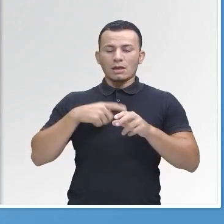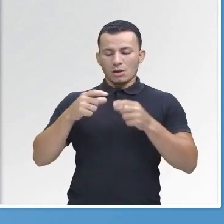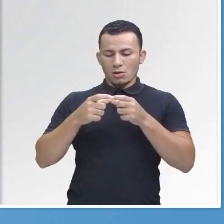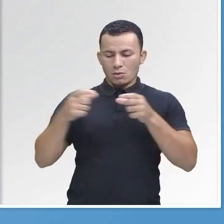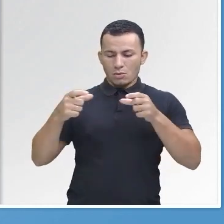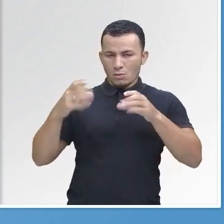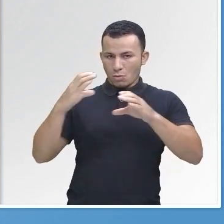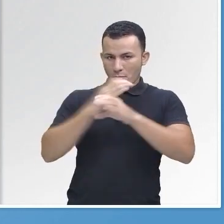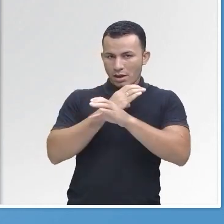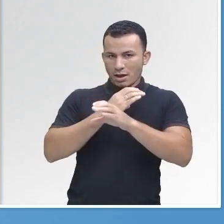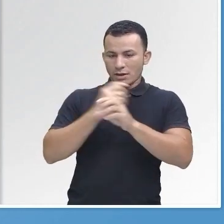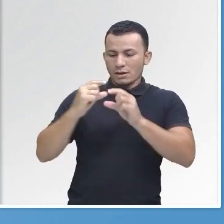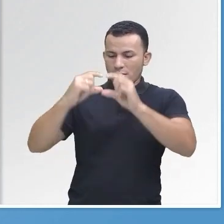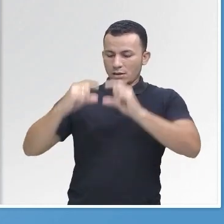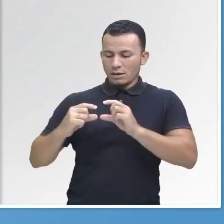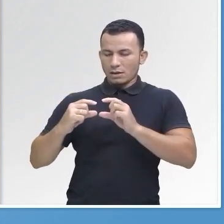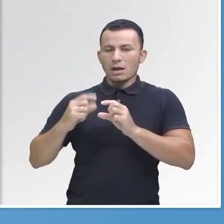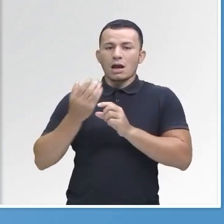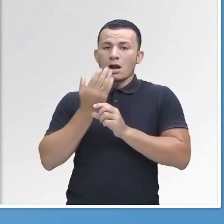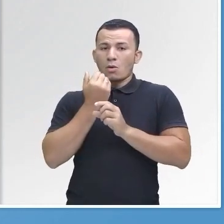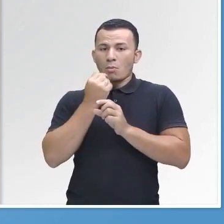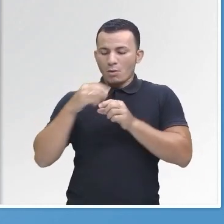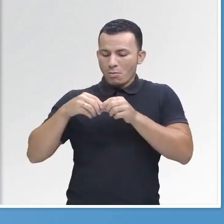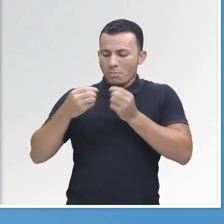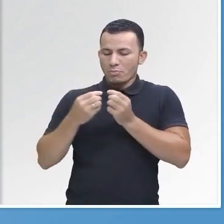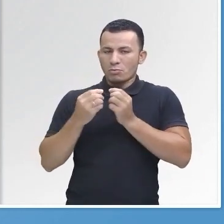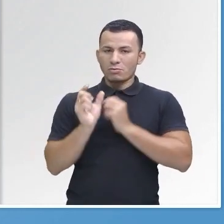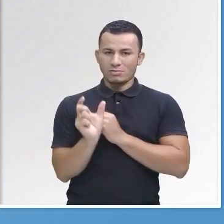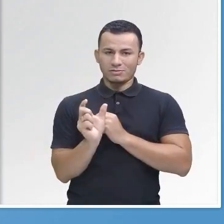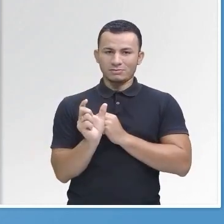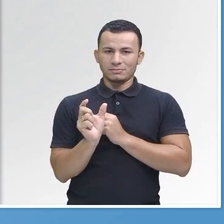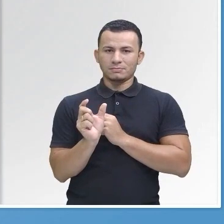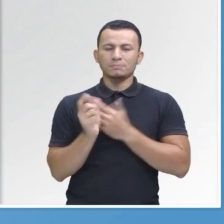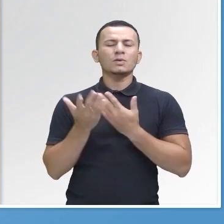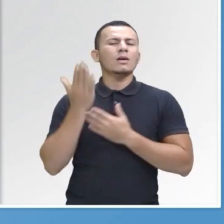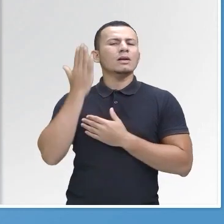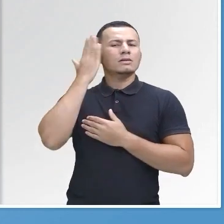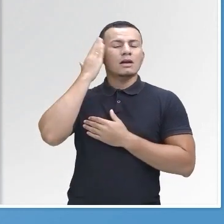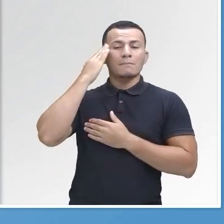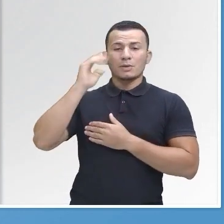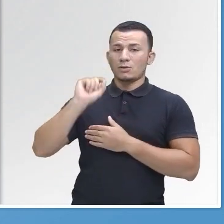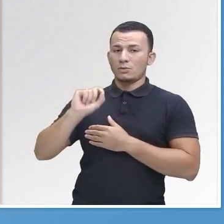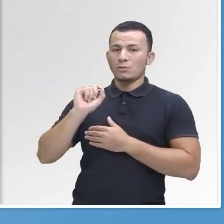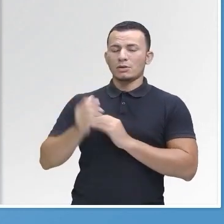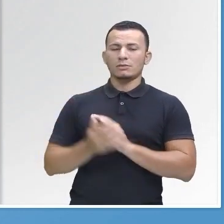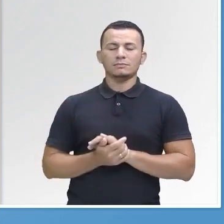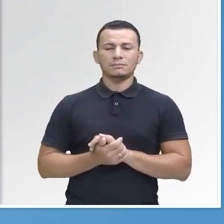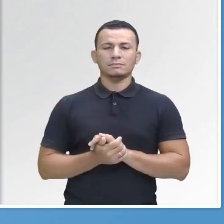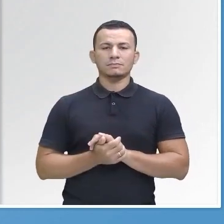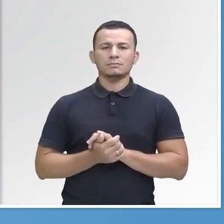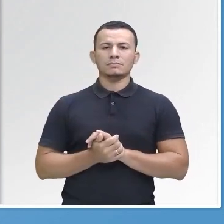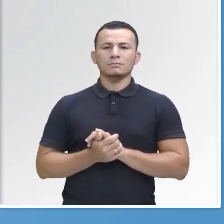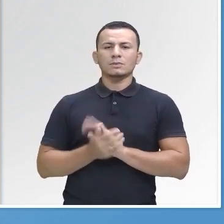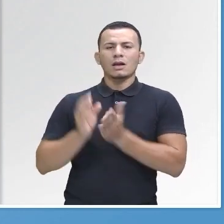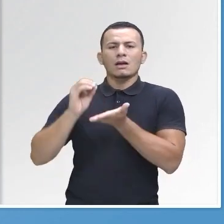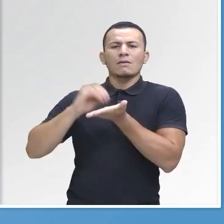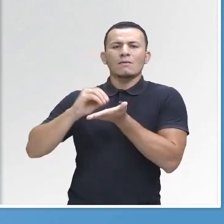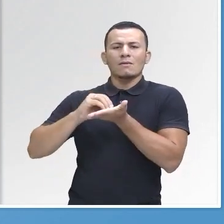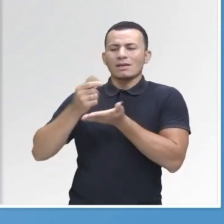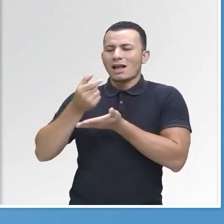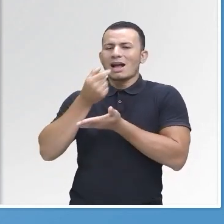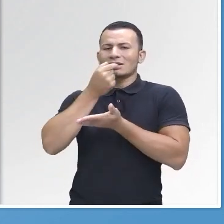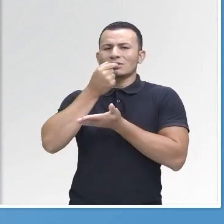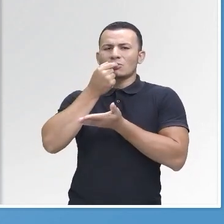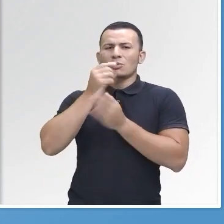com morango e ela comeu uma parte. O que o aula em casa quer saber? Qual a fração corresponde